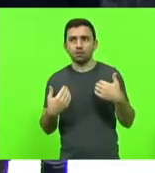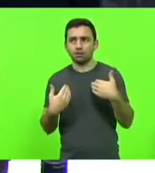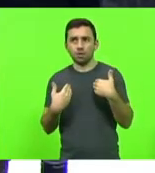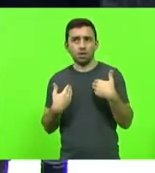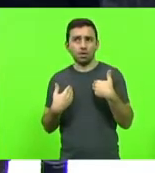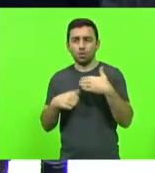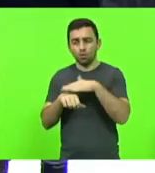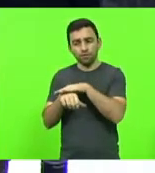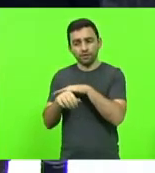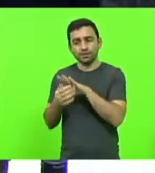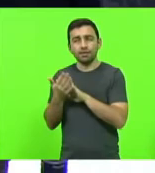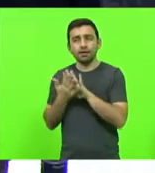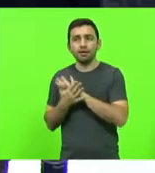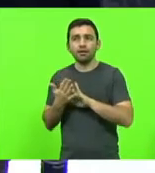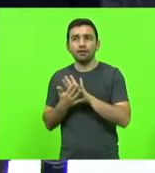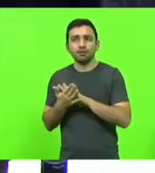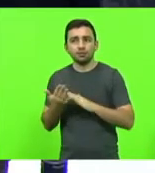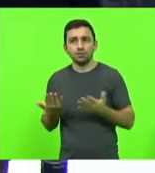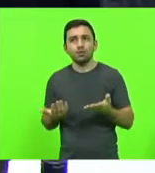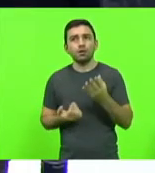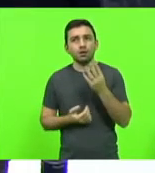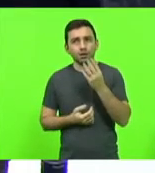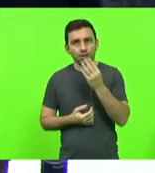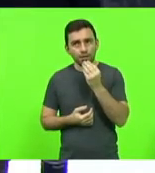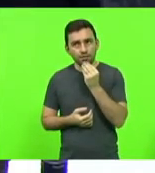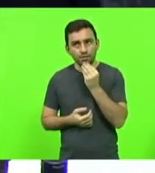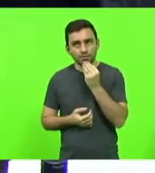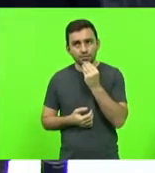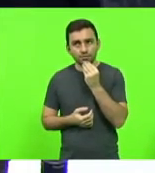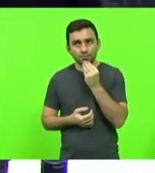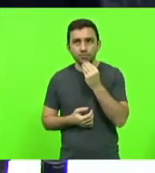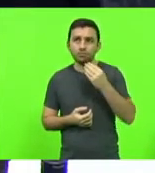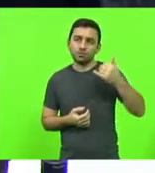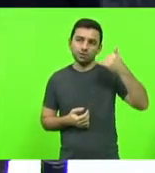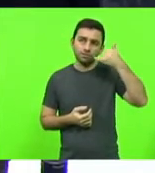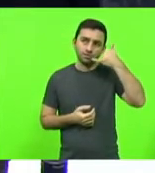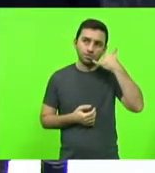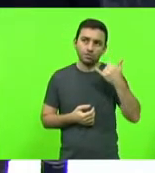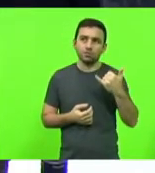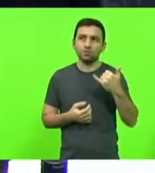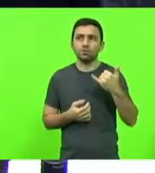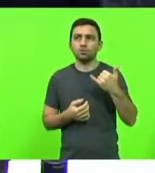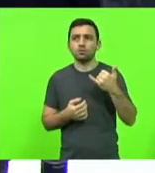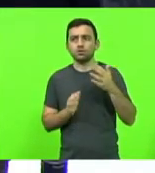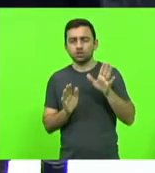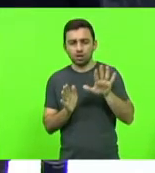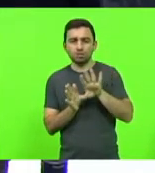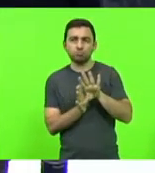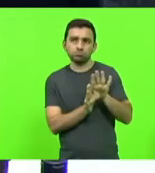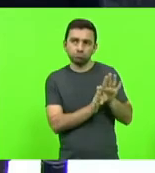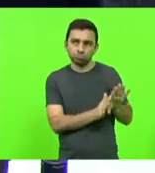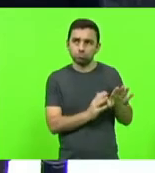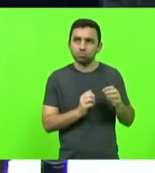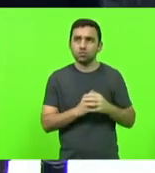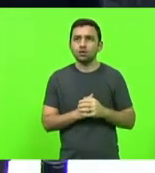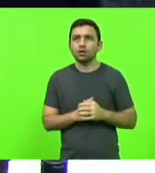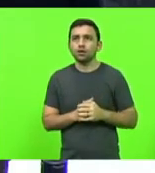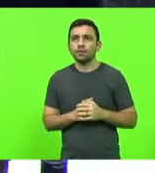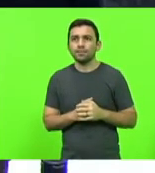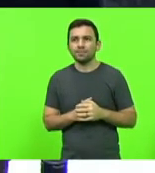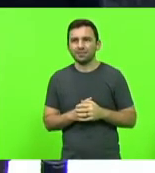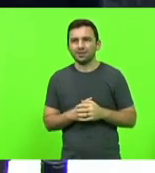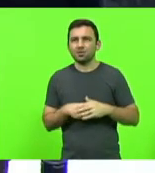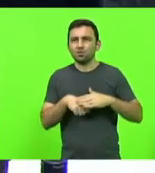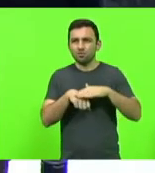estava conversando? Claro, falar no telefone já está tipificado. Enfim, mas agora,